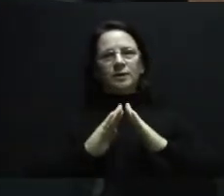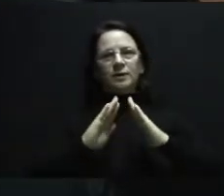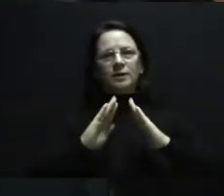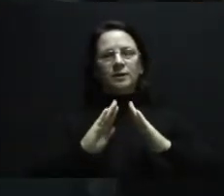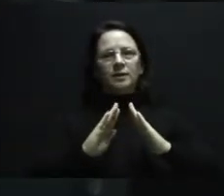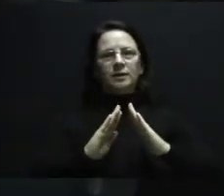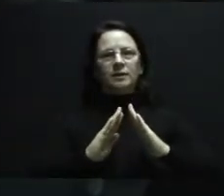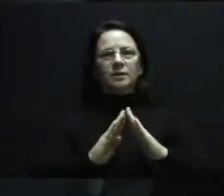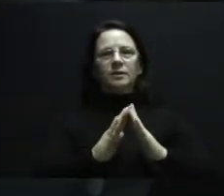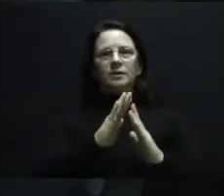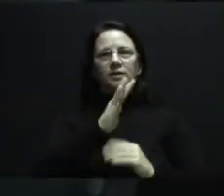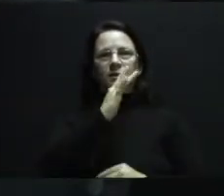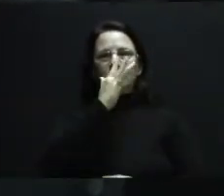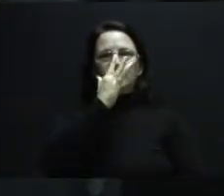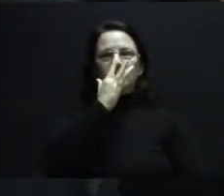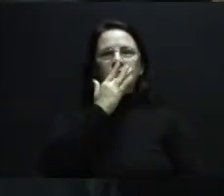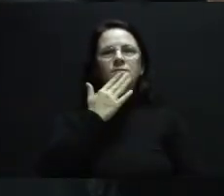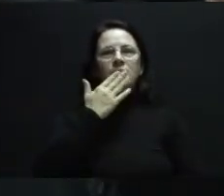peço a